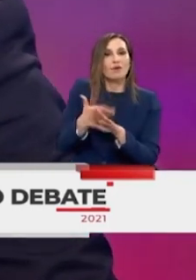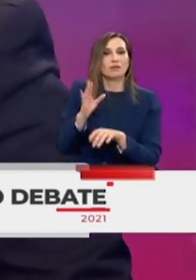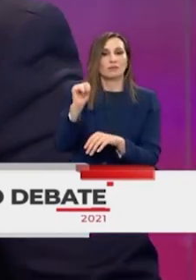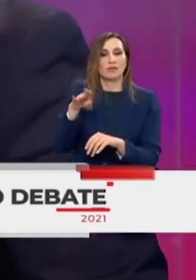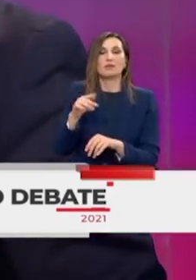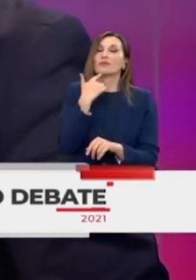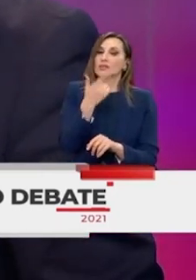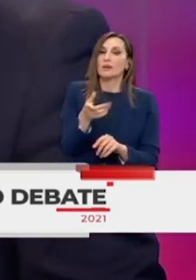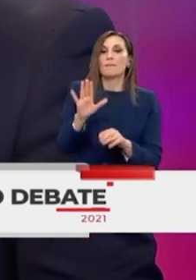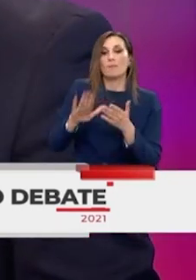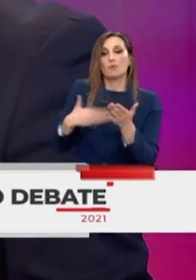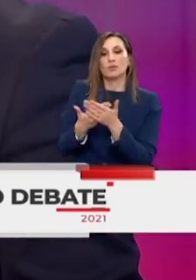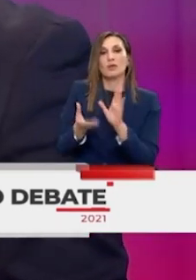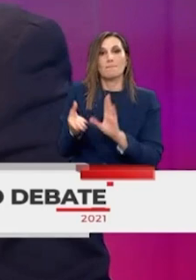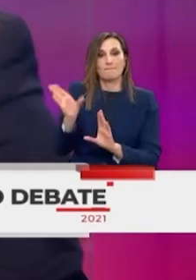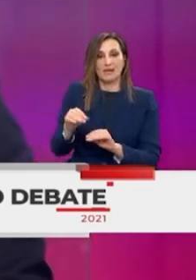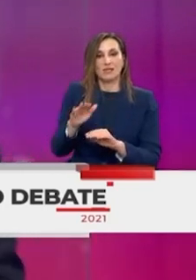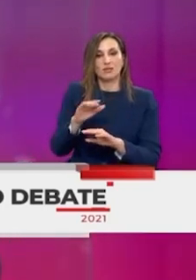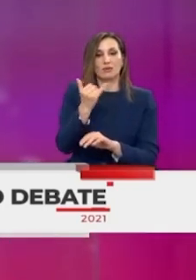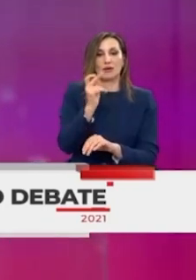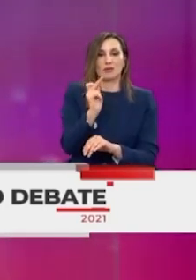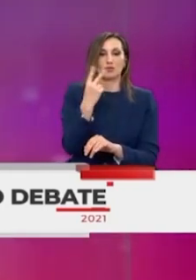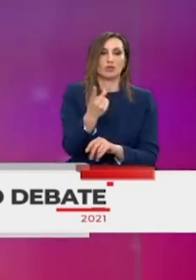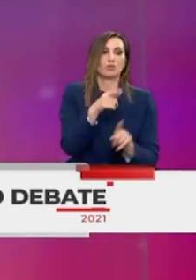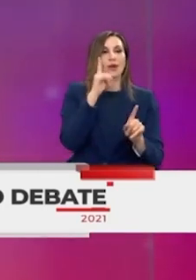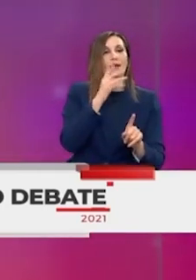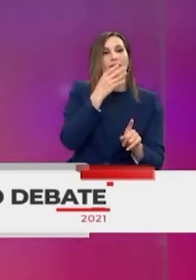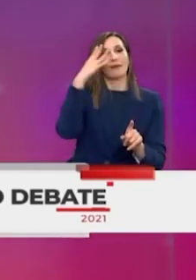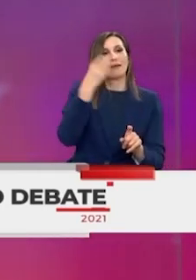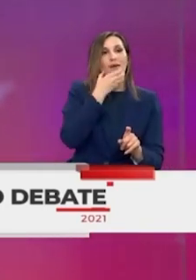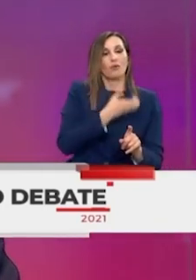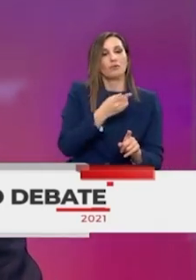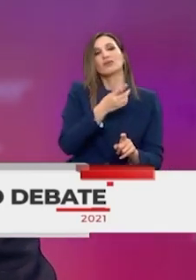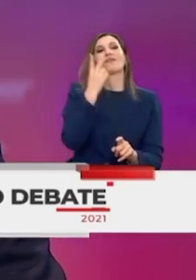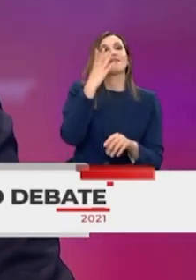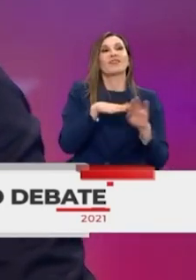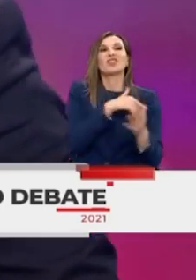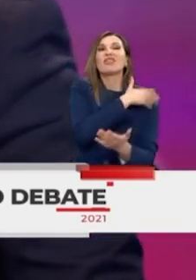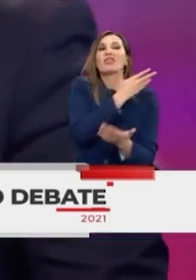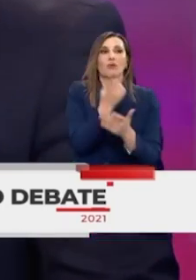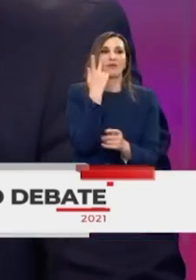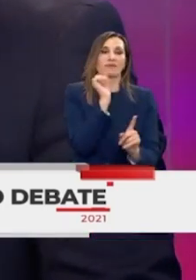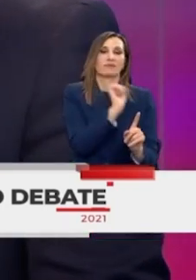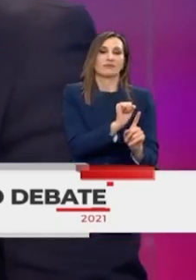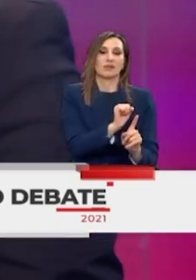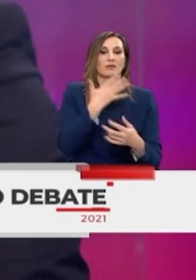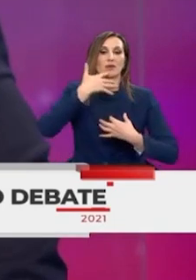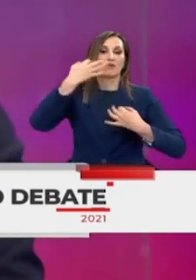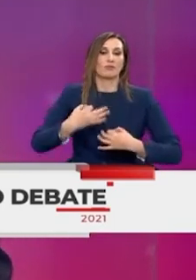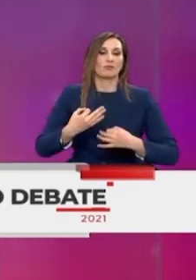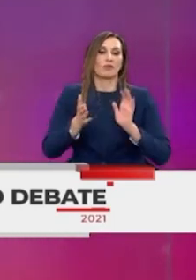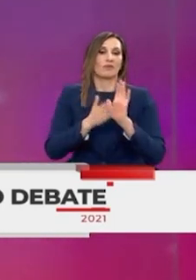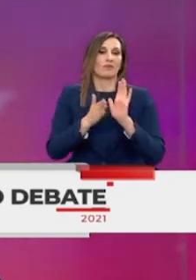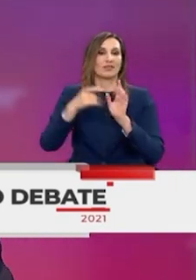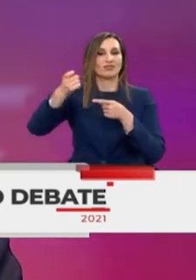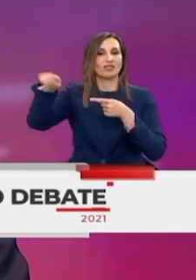isto. Nós fizemos mais propostas para reforçar o SNS em 2 anos do que a Ana Gomes alguma vez fez na vida dela. Isso até foi confirmado por vários